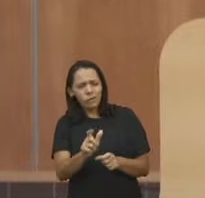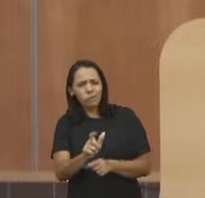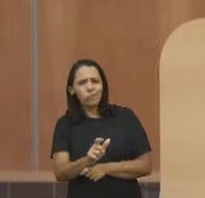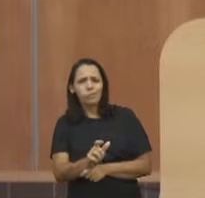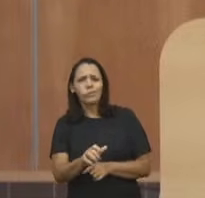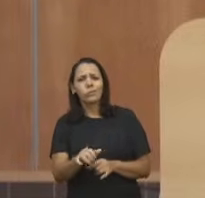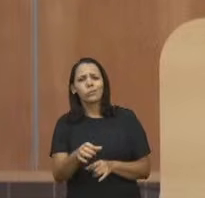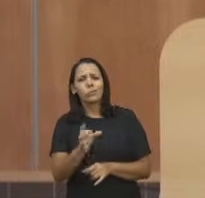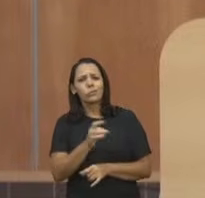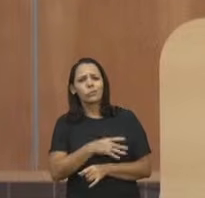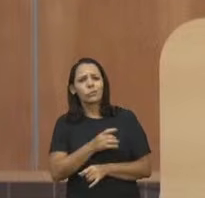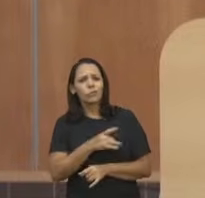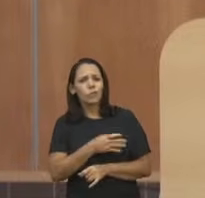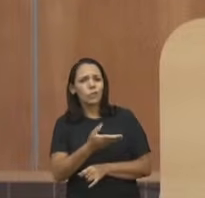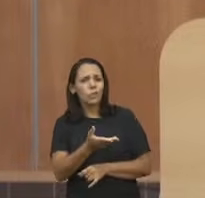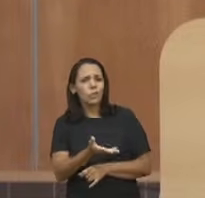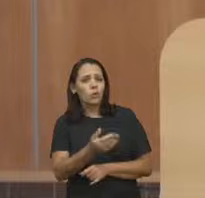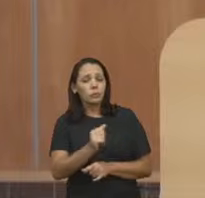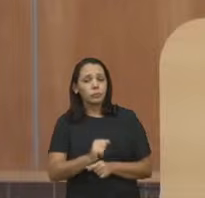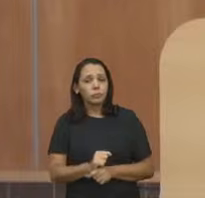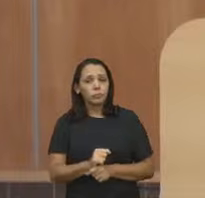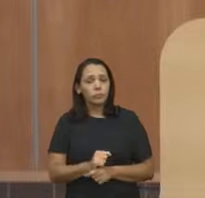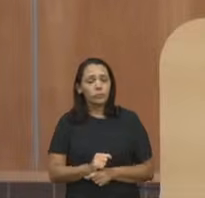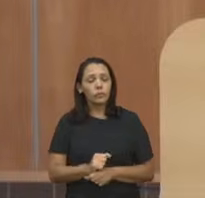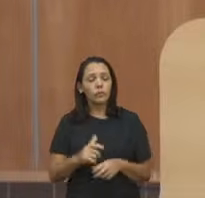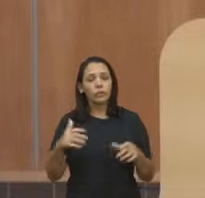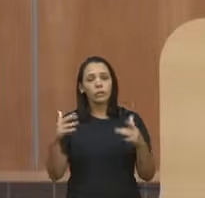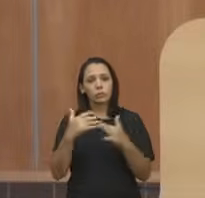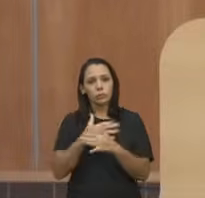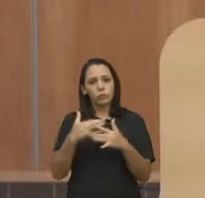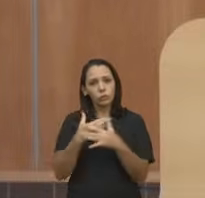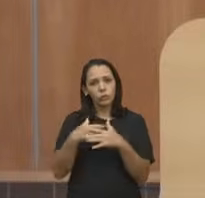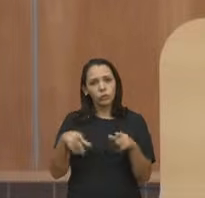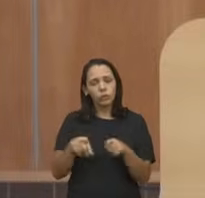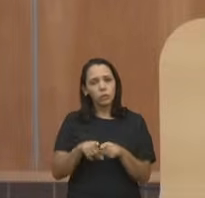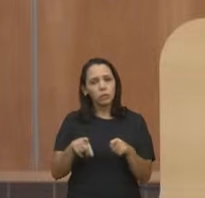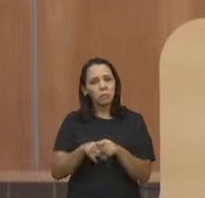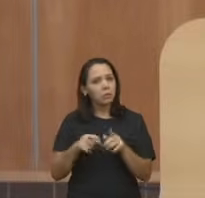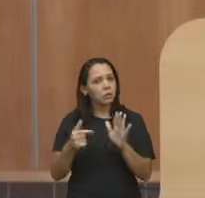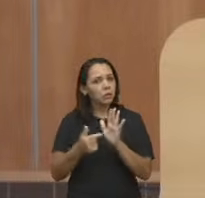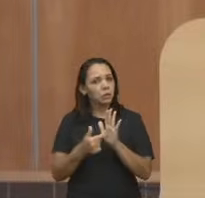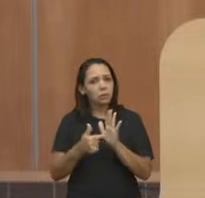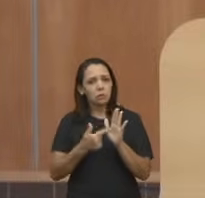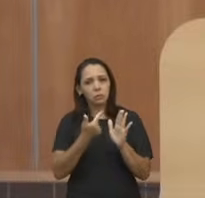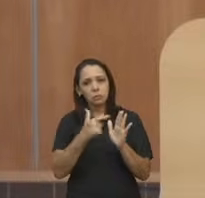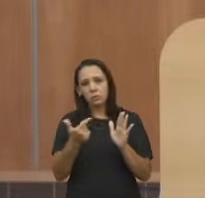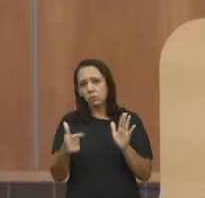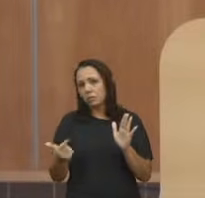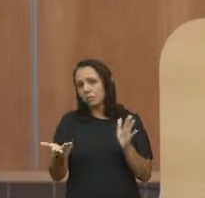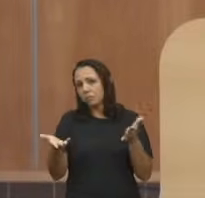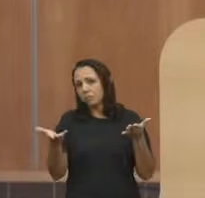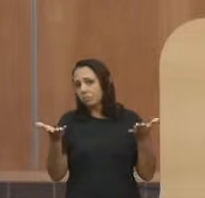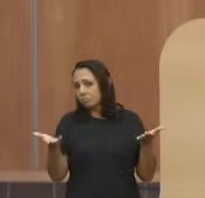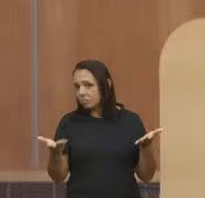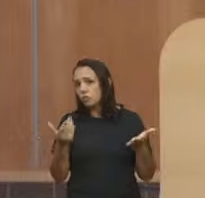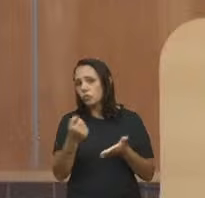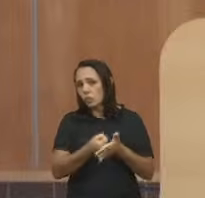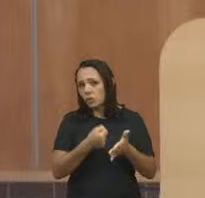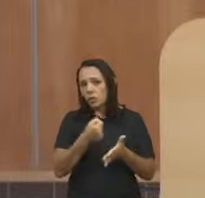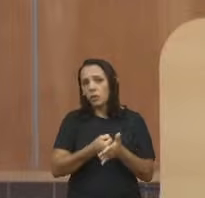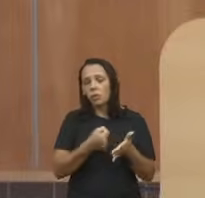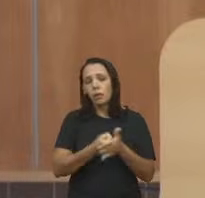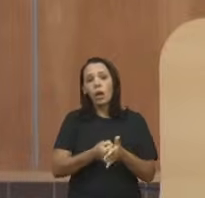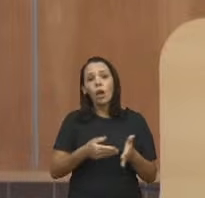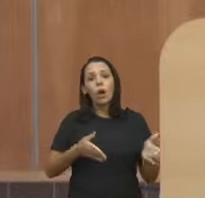essas reivindicações. A mobilidade urbana, também não vi aqui, estou cobrando também, vou cobrar. O corredor de